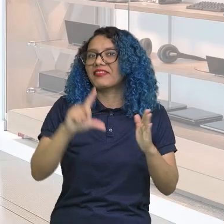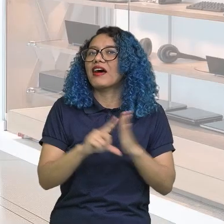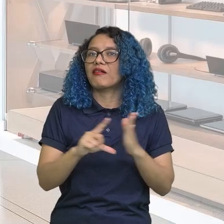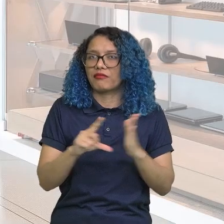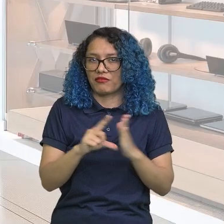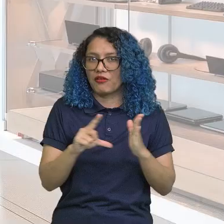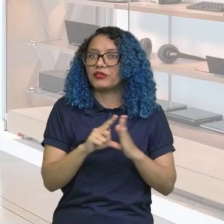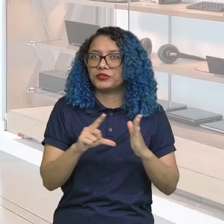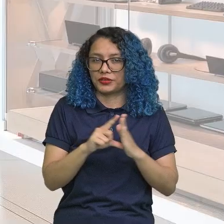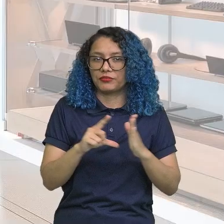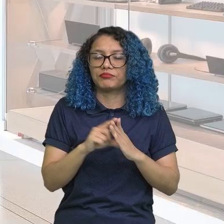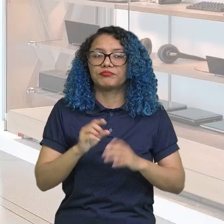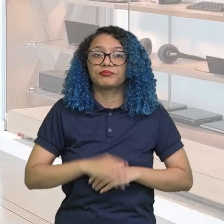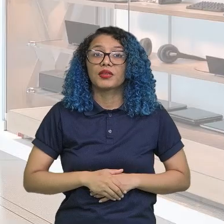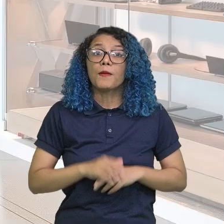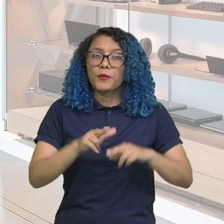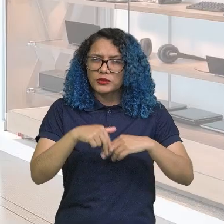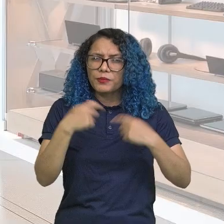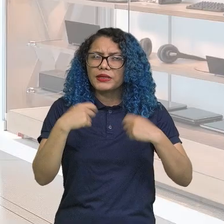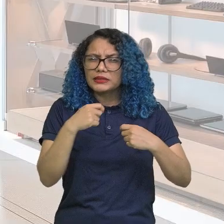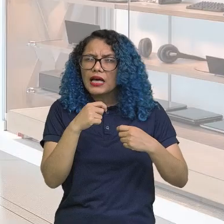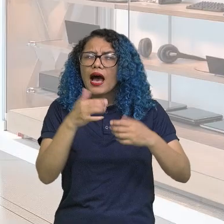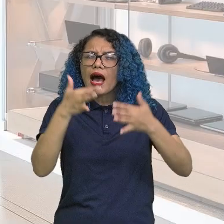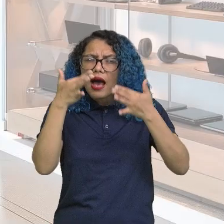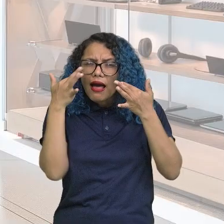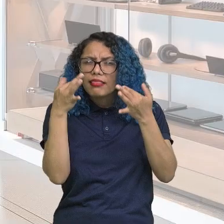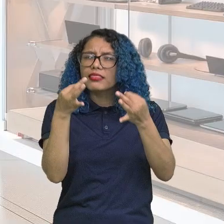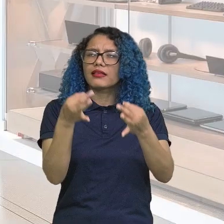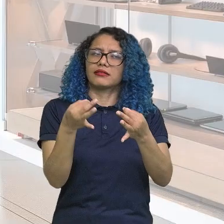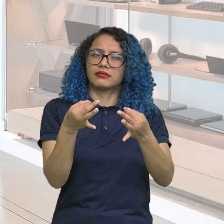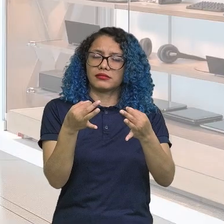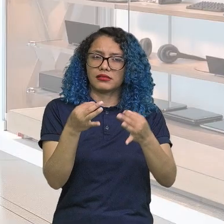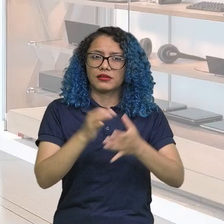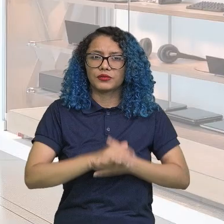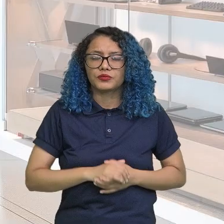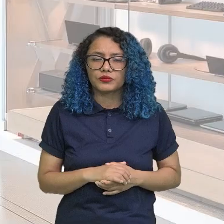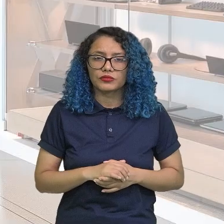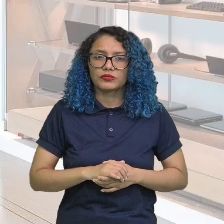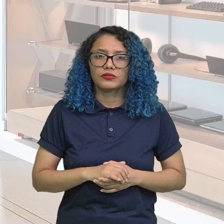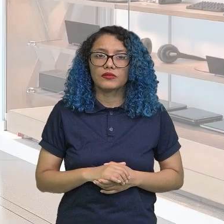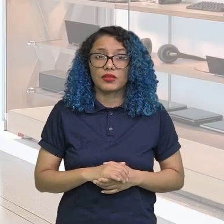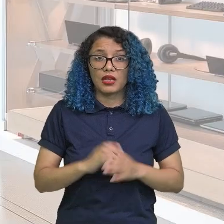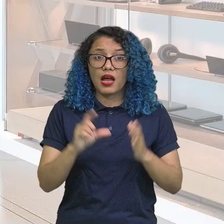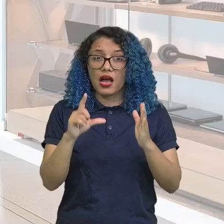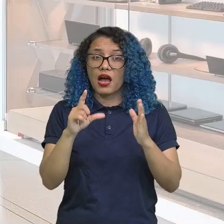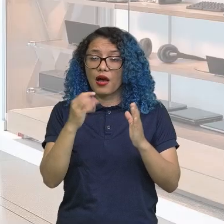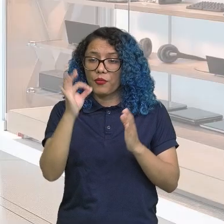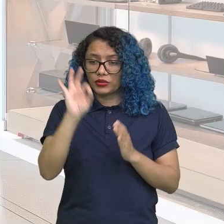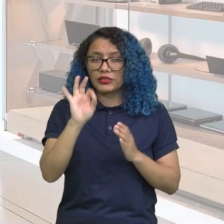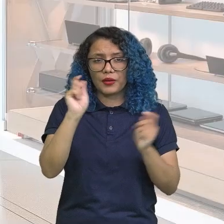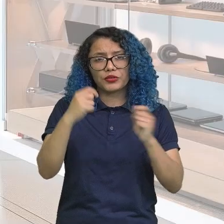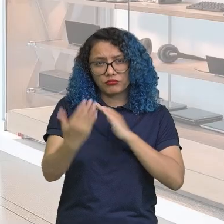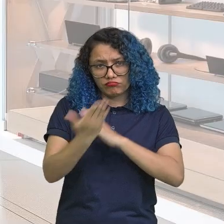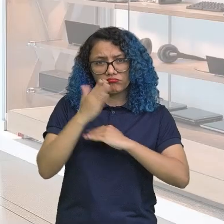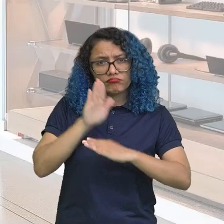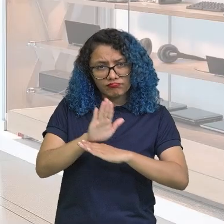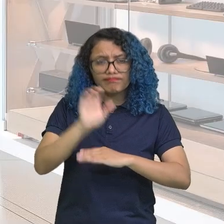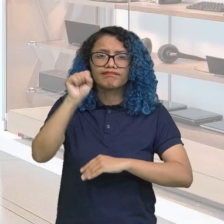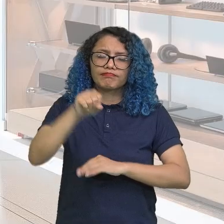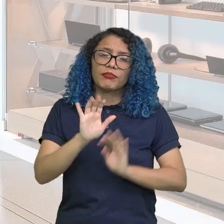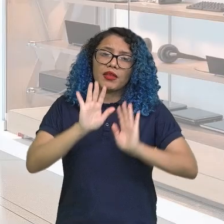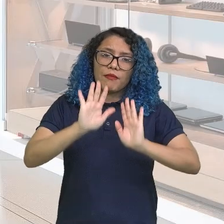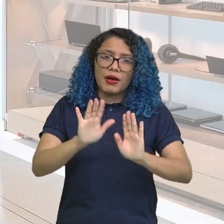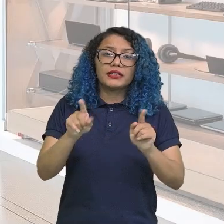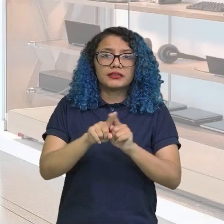que a gente tem que começar a perceber? A porcentagem, sim, ela trabalha a nosso favor, mas muitas das vezes ela trabalha ali a favor